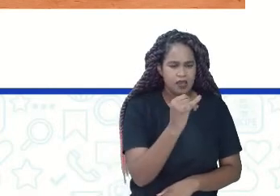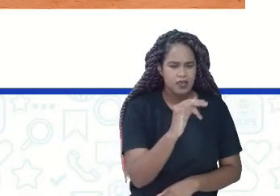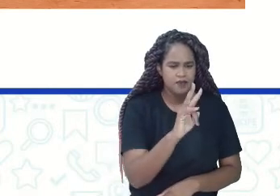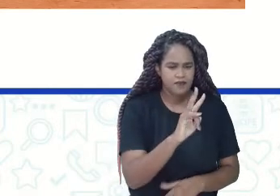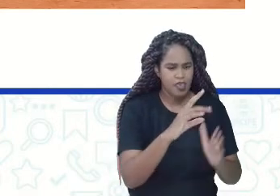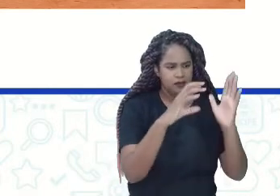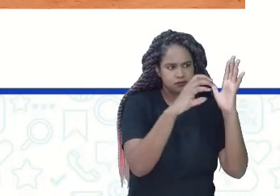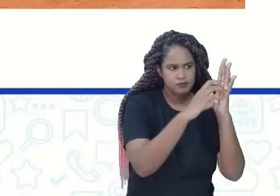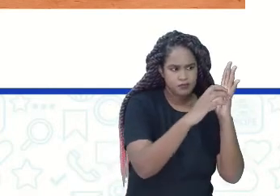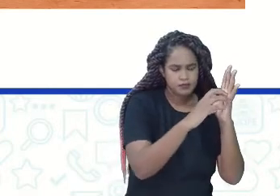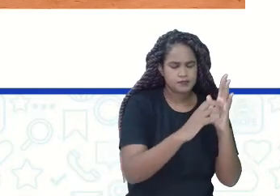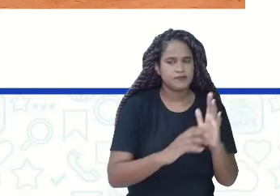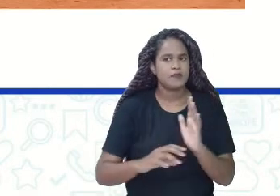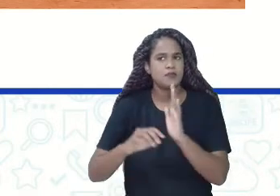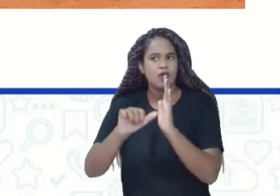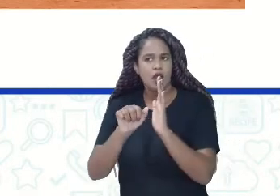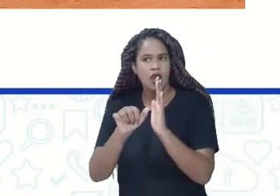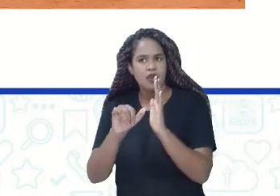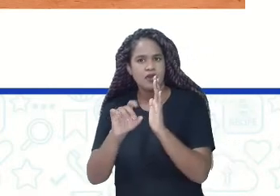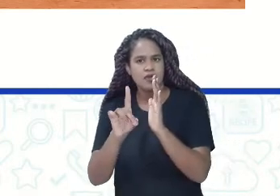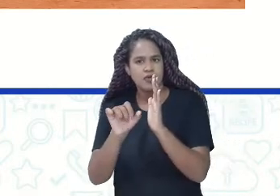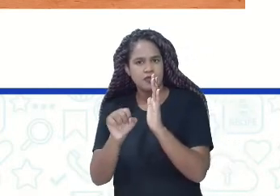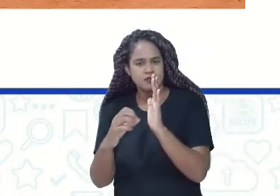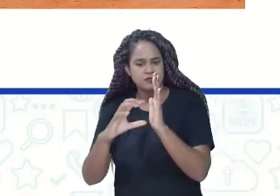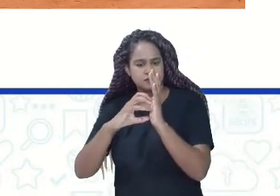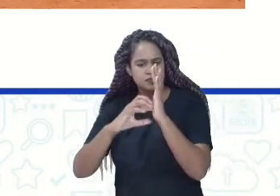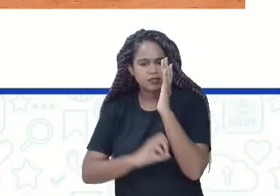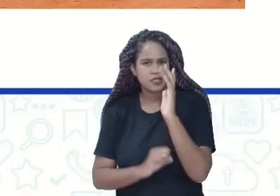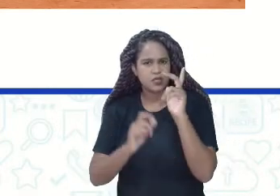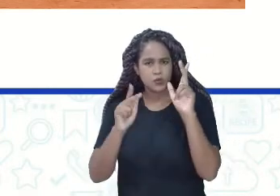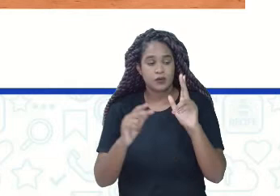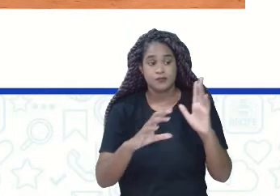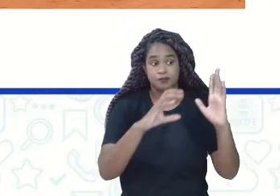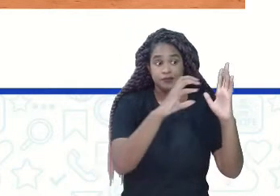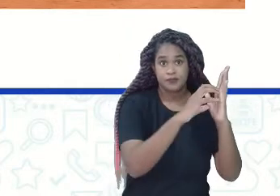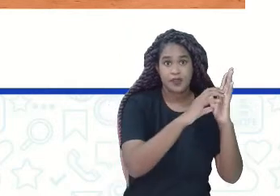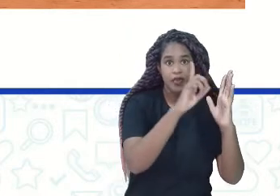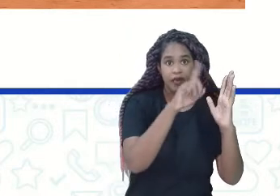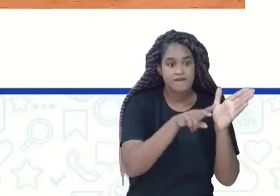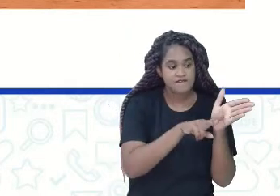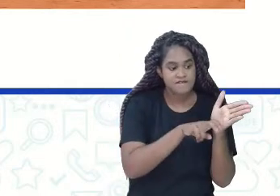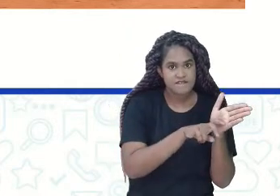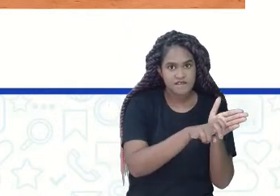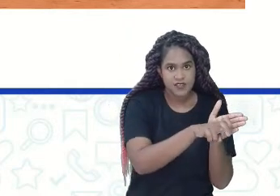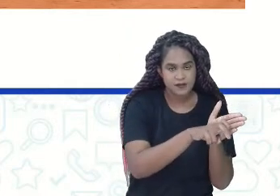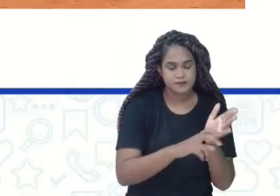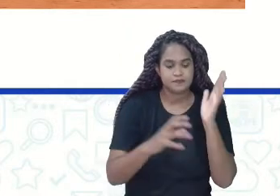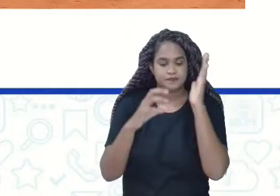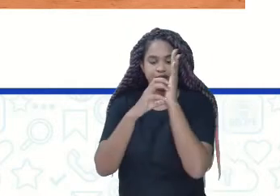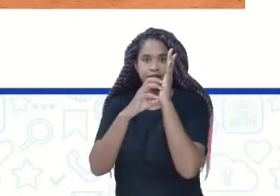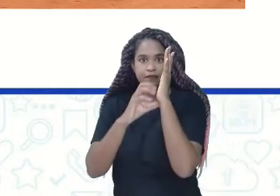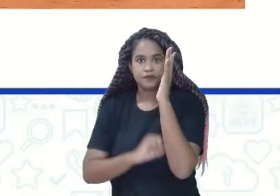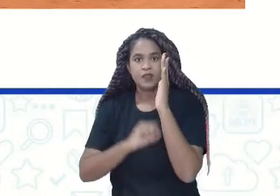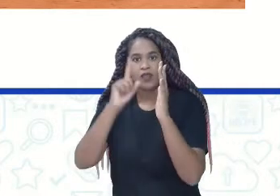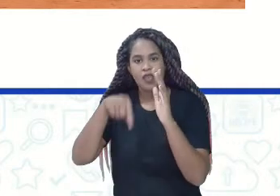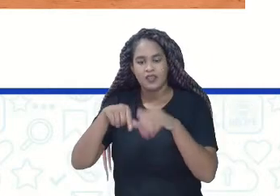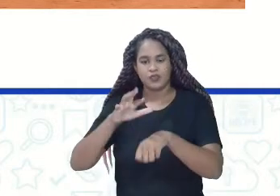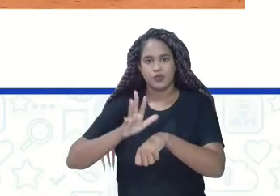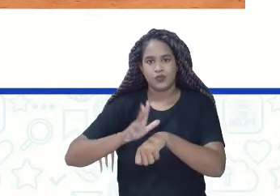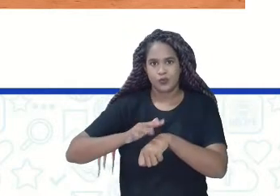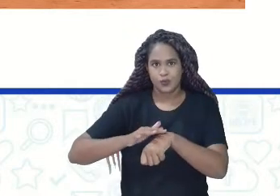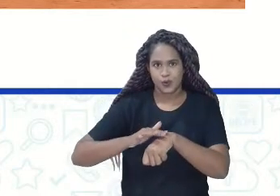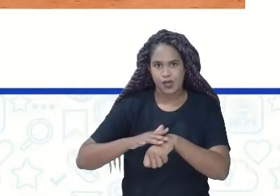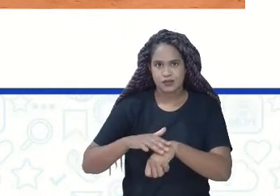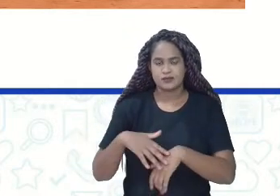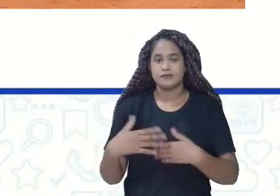é a mesma coisa. HIV é o vírus e AIDS é a doença que desenvolveu. Então, o HIV